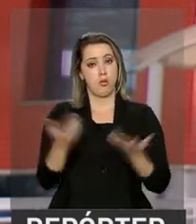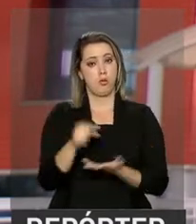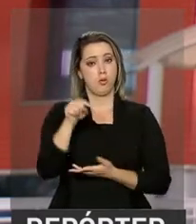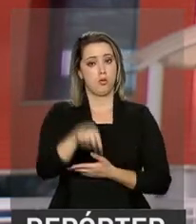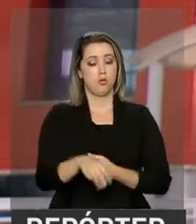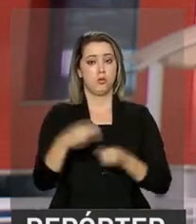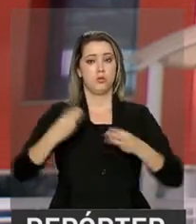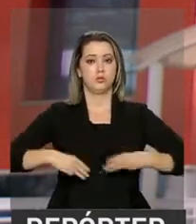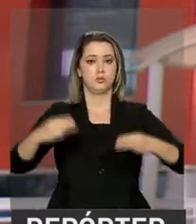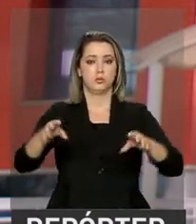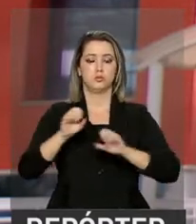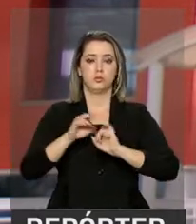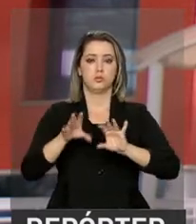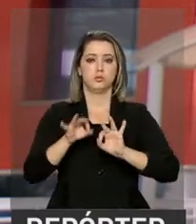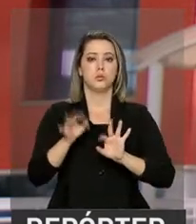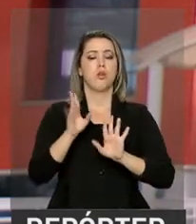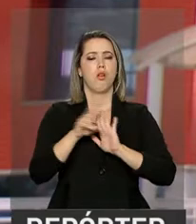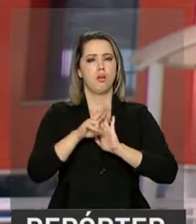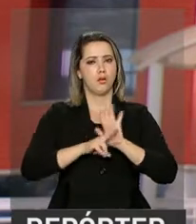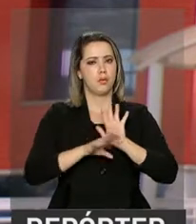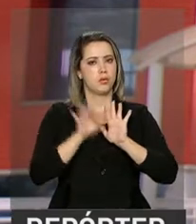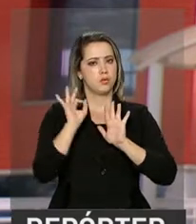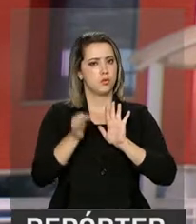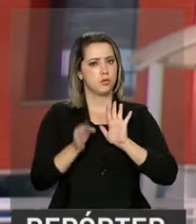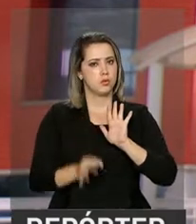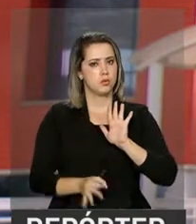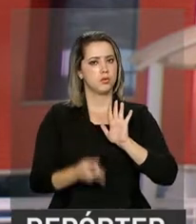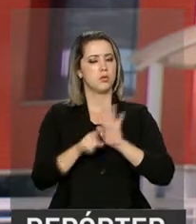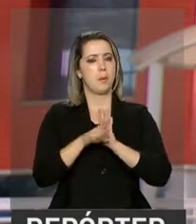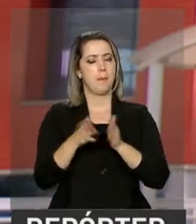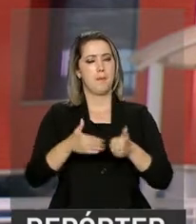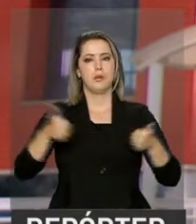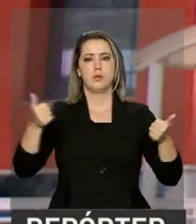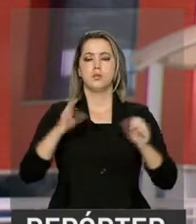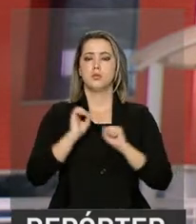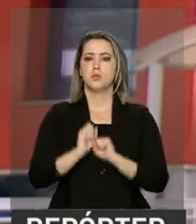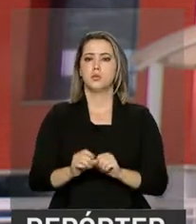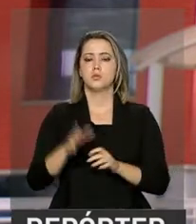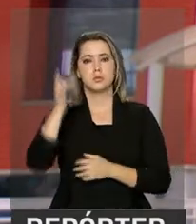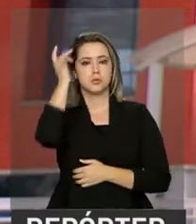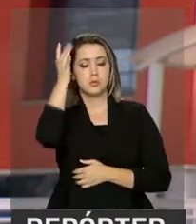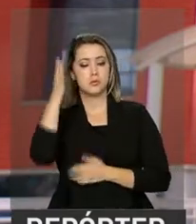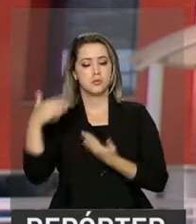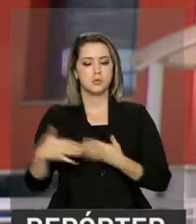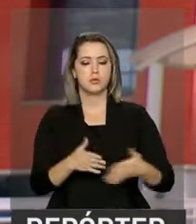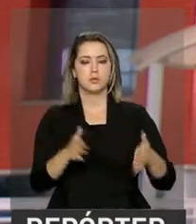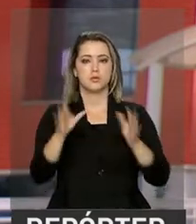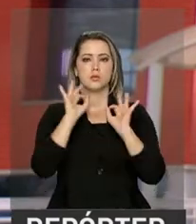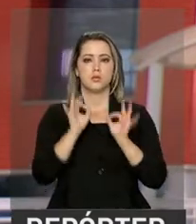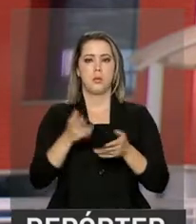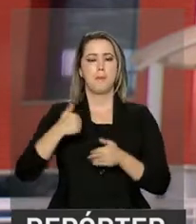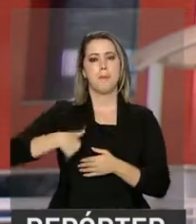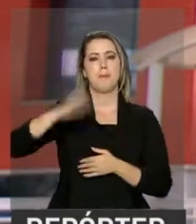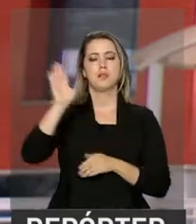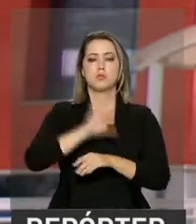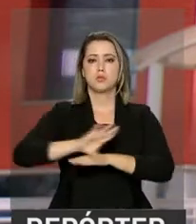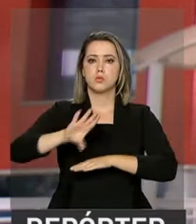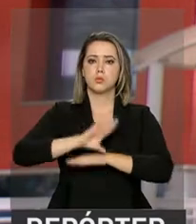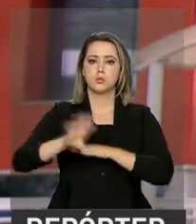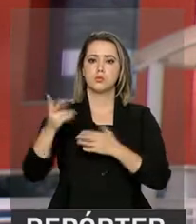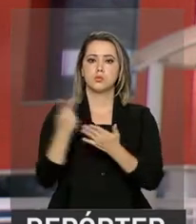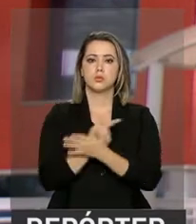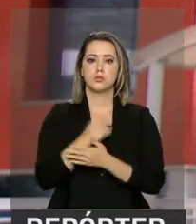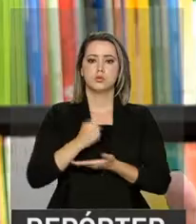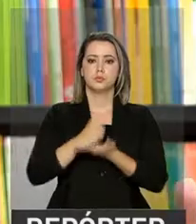regulamentou ensino à distância ampliando possibilidades e facilitando o caminho pra que mais cursos sejam